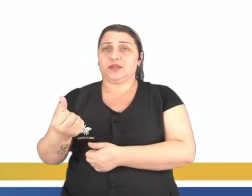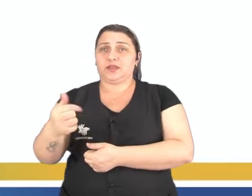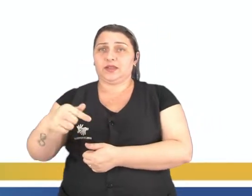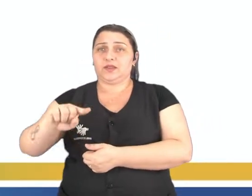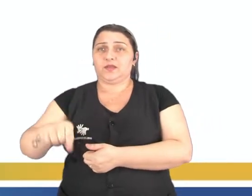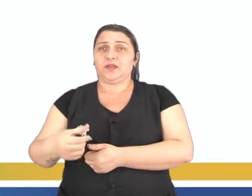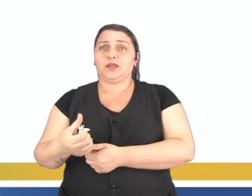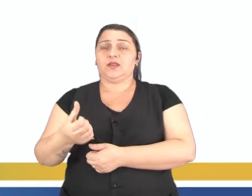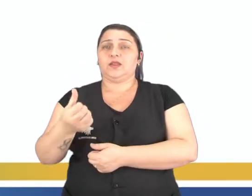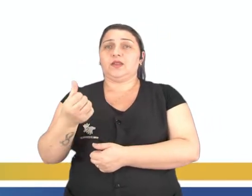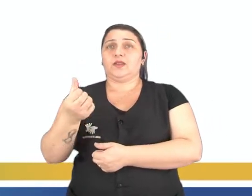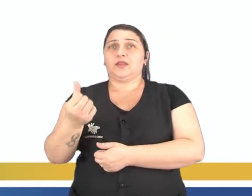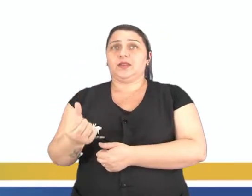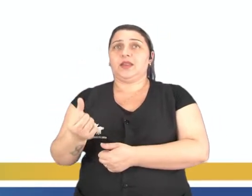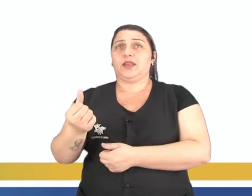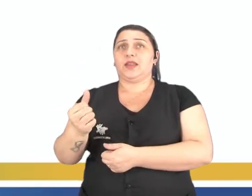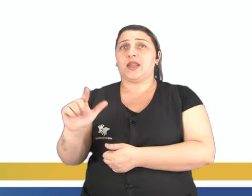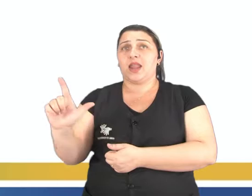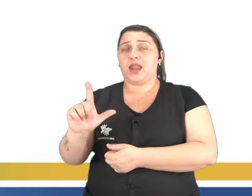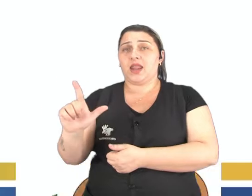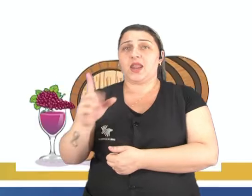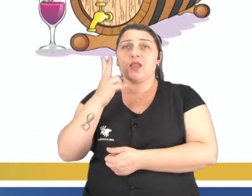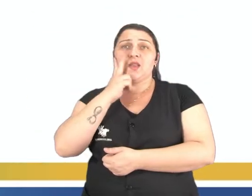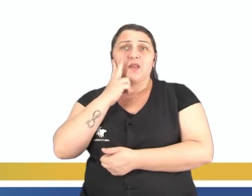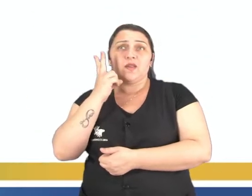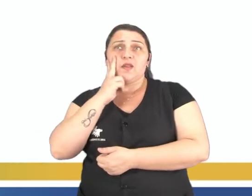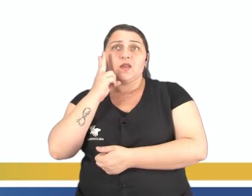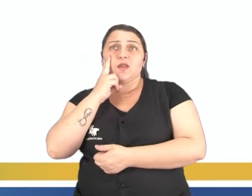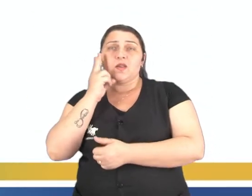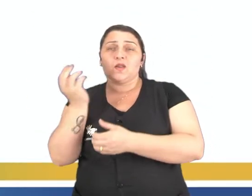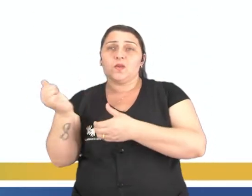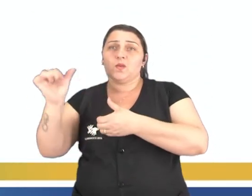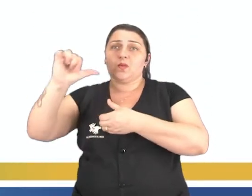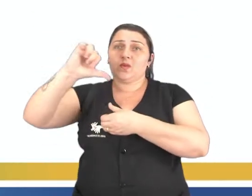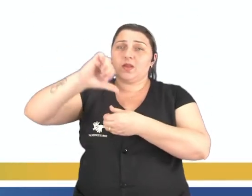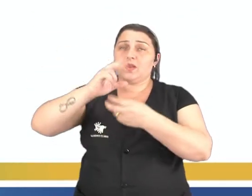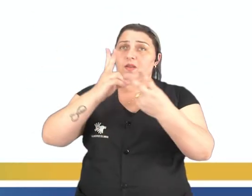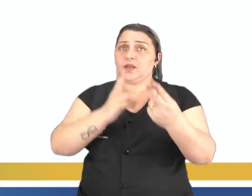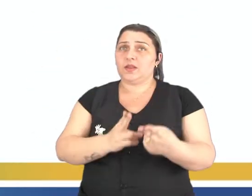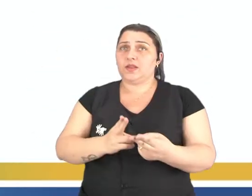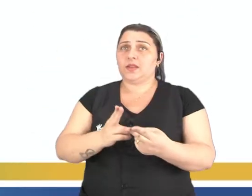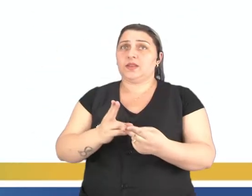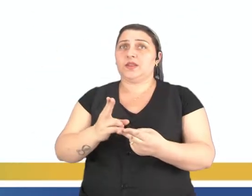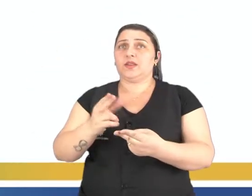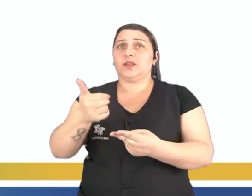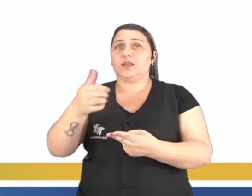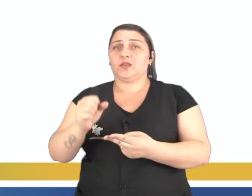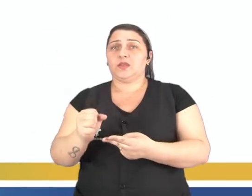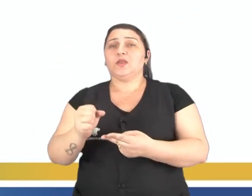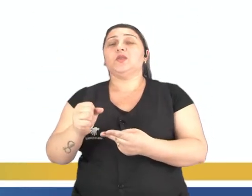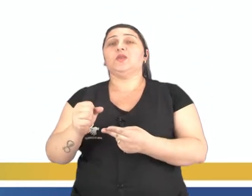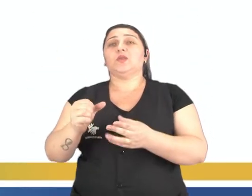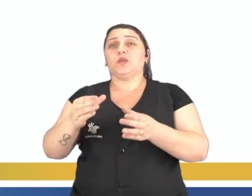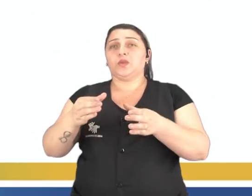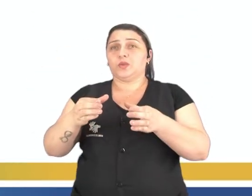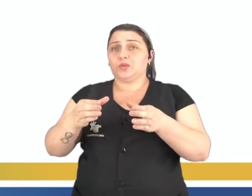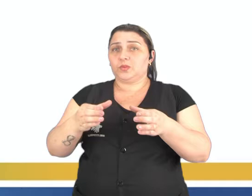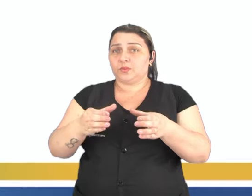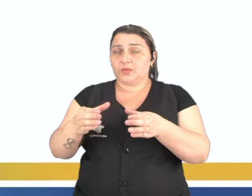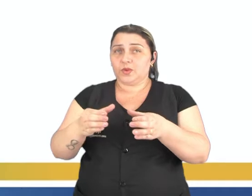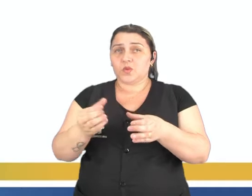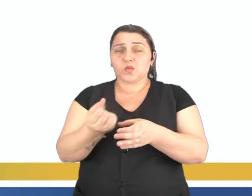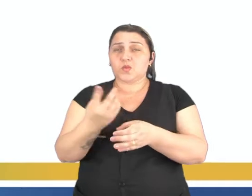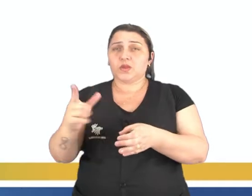147,6 litros de vinho devem ser colocados igualmente em 18 tonéis, barris, certo?